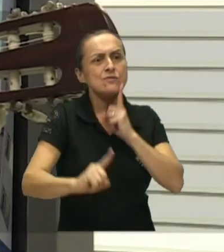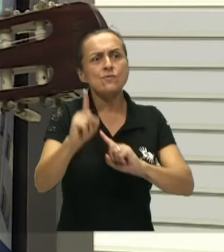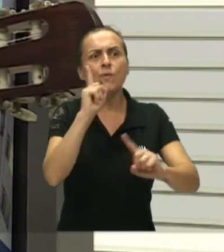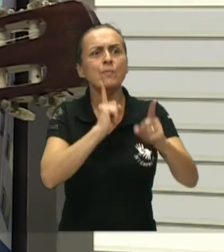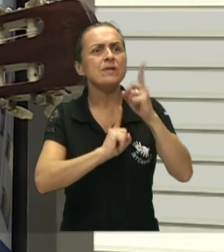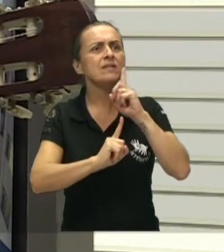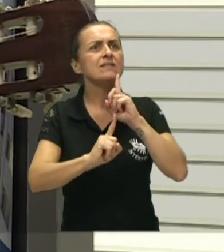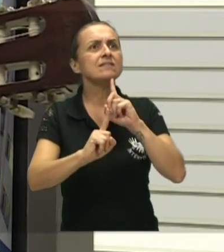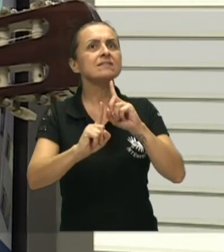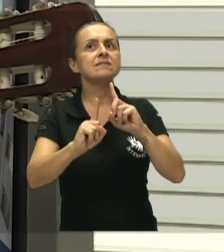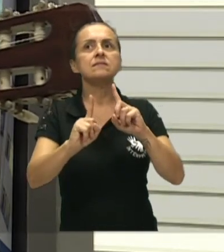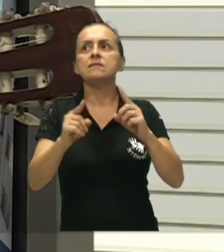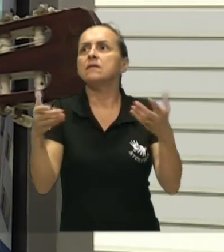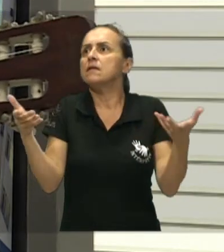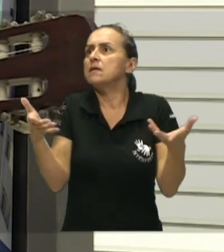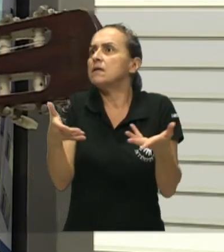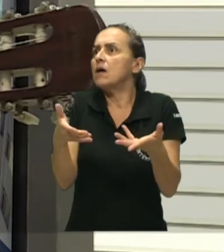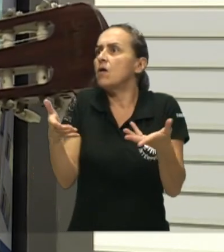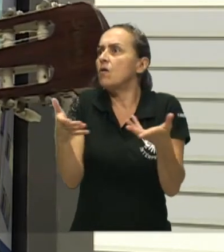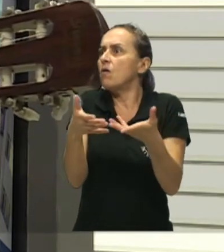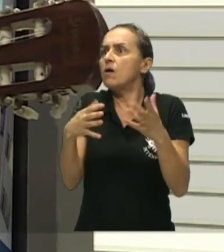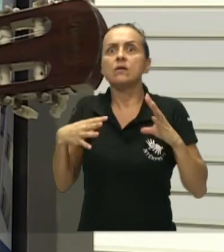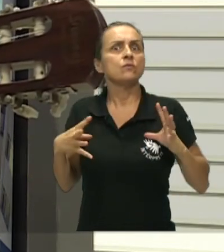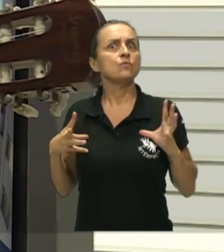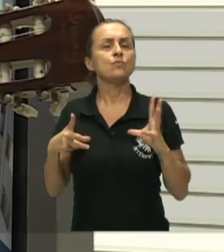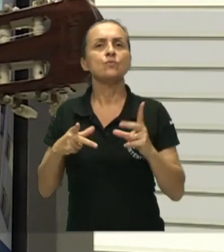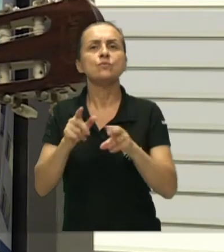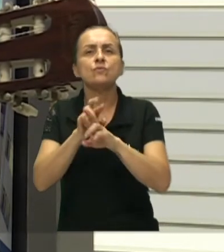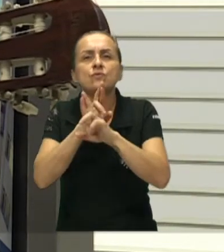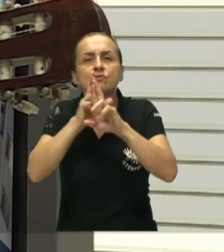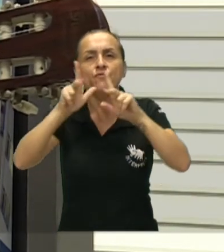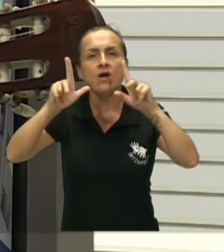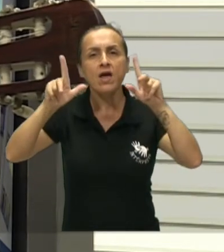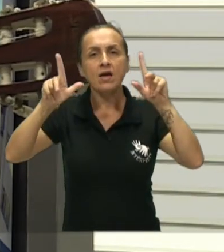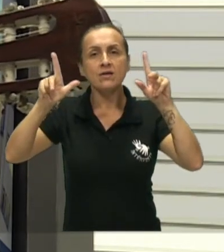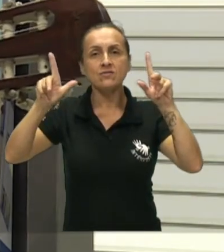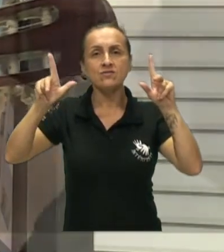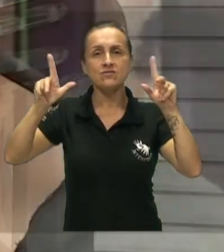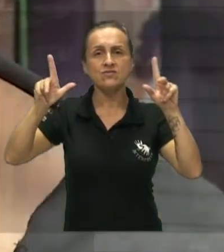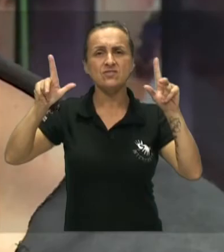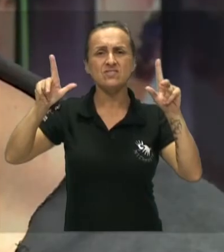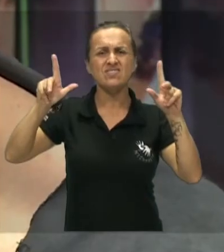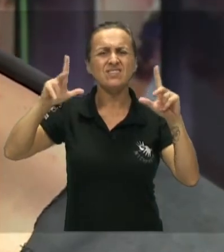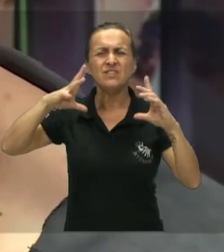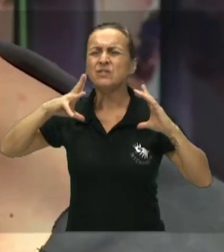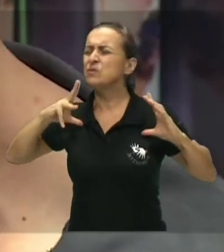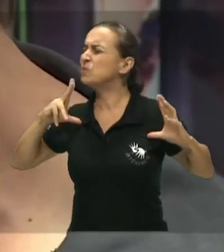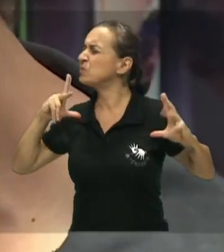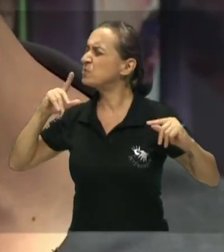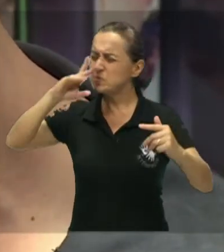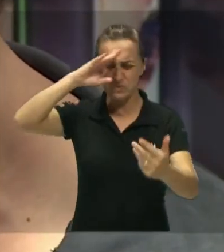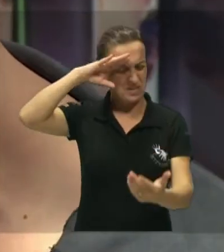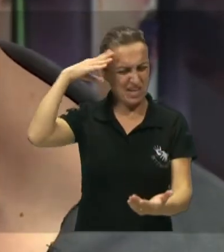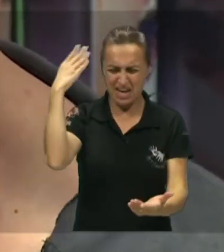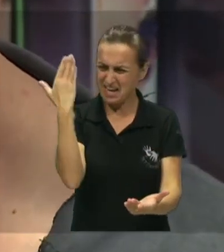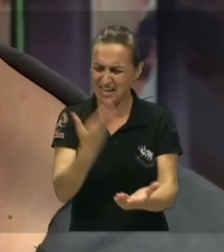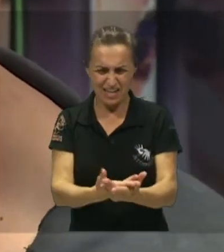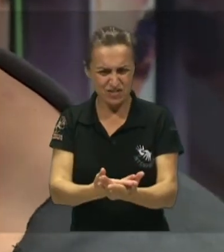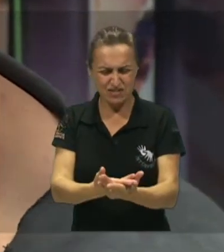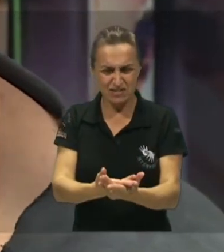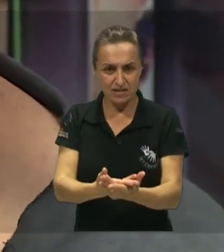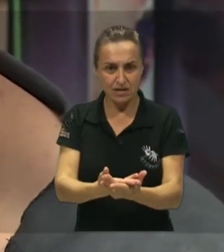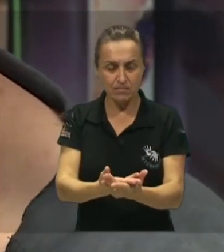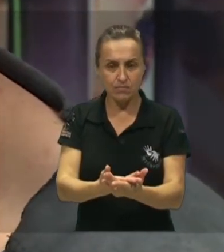de tudo que acreditamos até aqui, e se aquilo que julgavas certo não